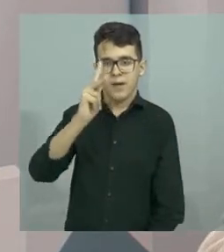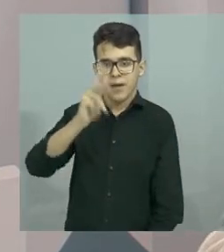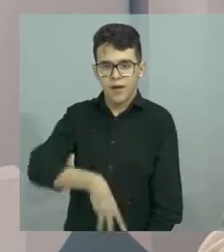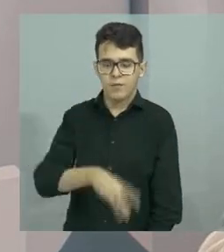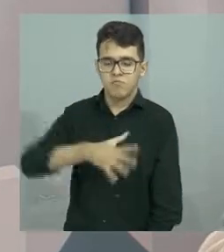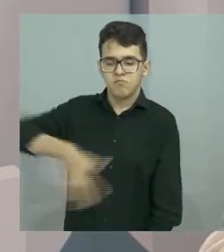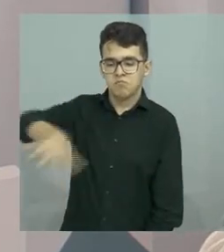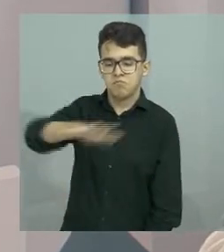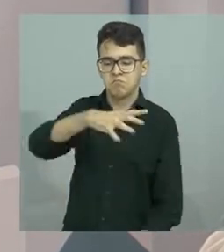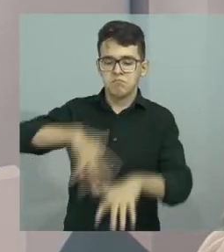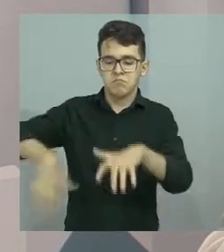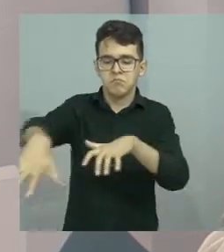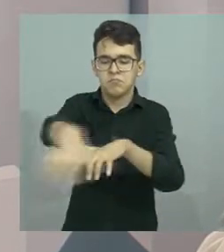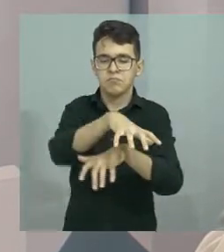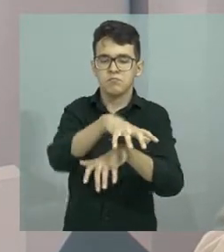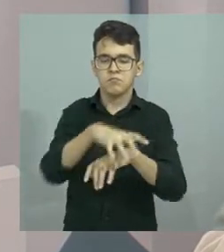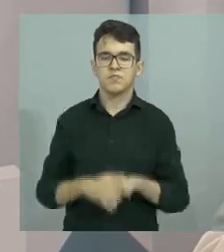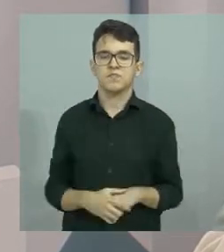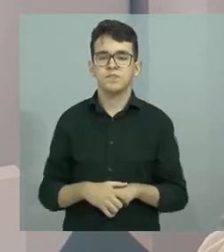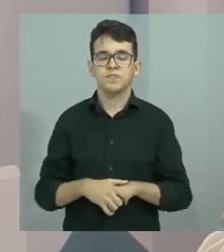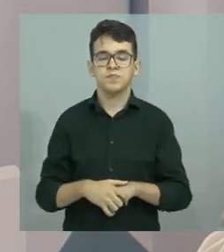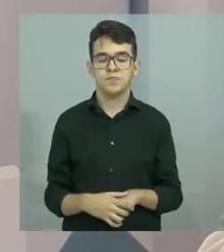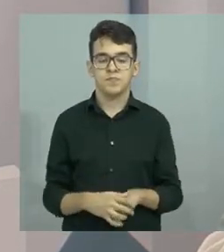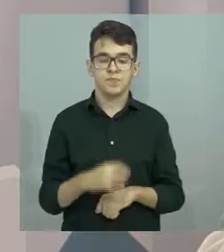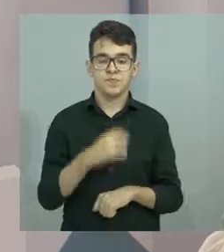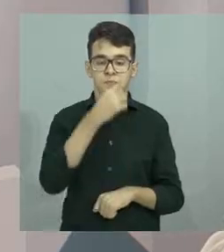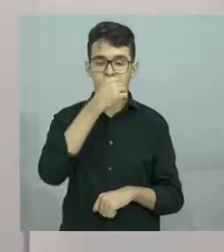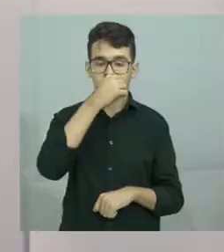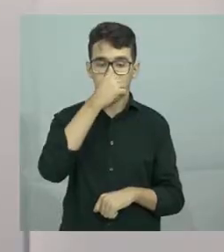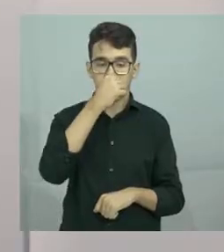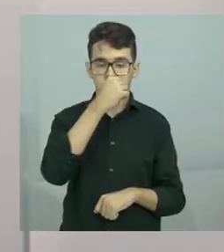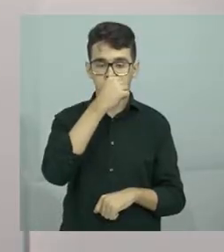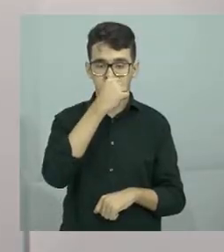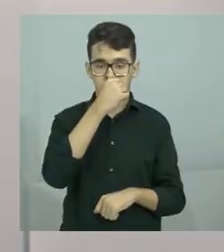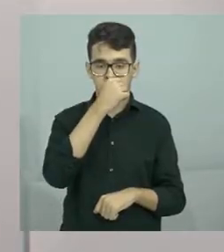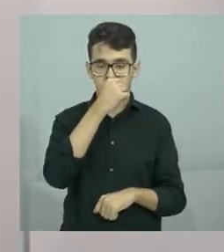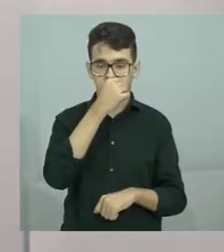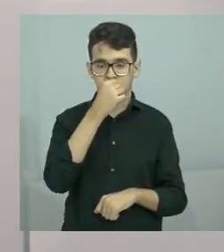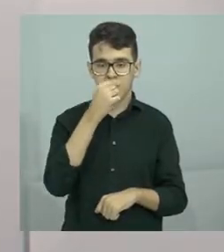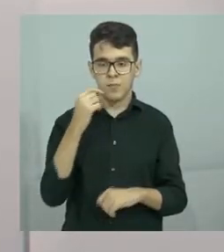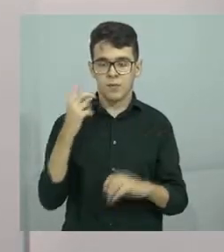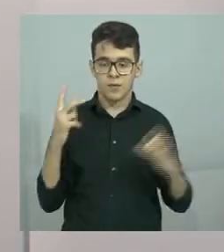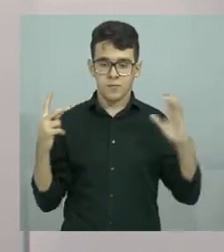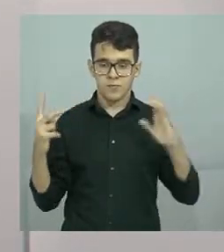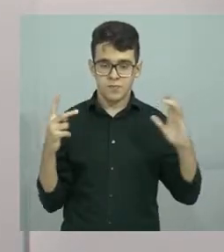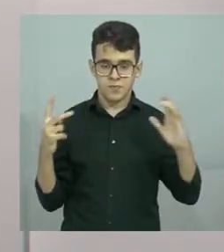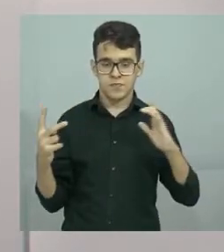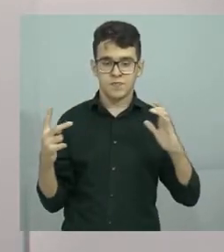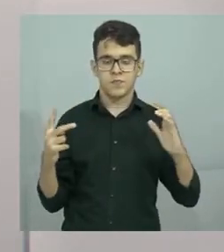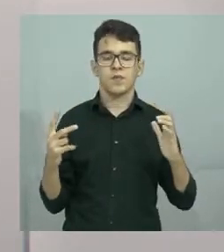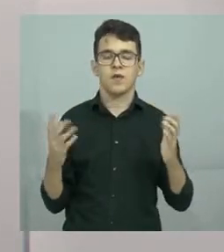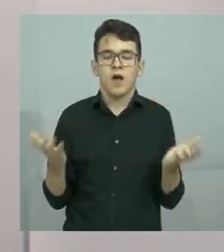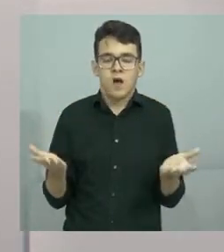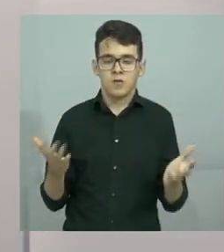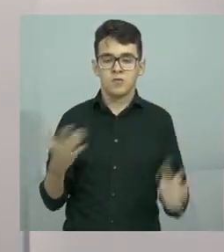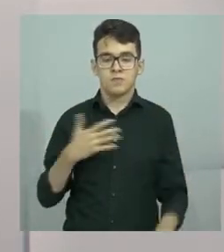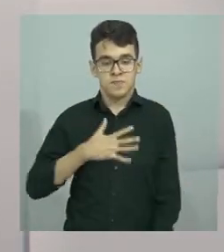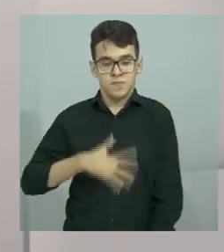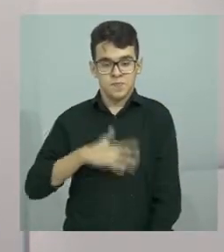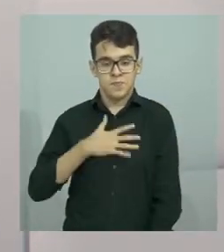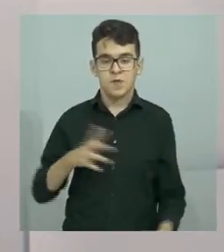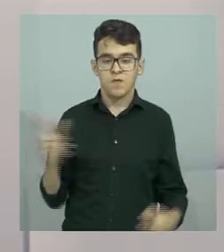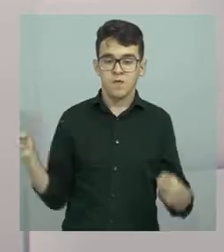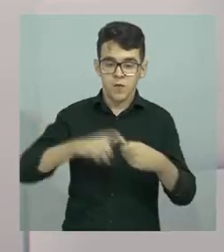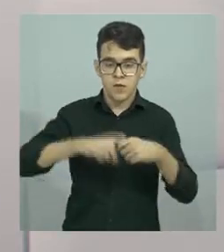a população seja grande beneficiada. Muito bem. Plenário da cidade, vamos fazer um breve intervalo e na volta eu